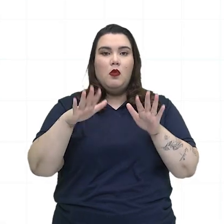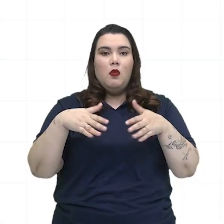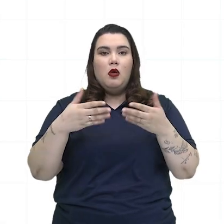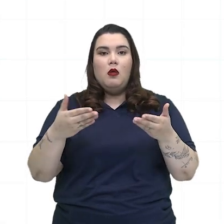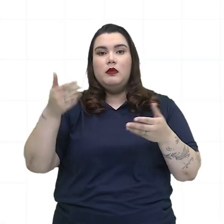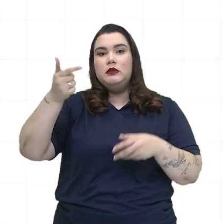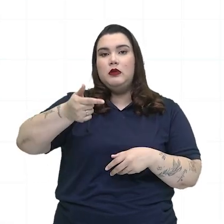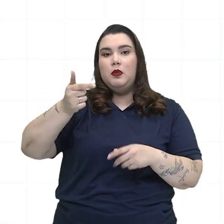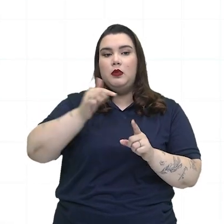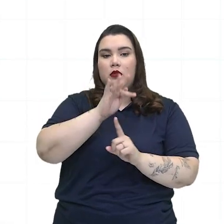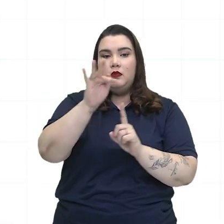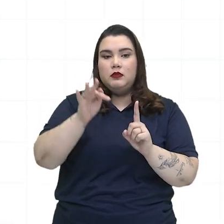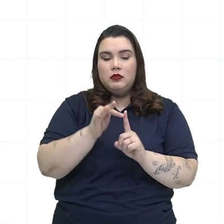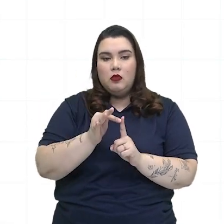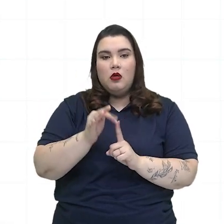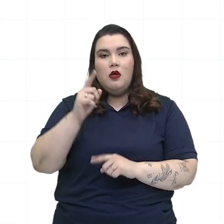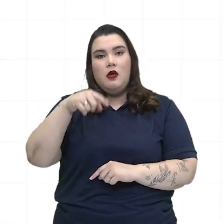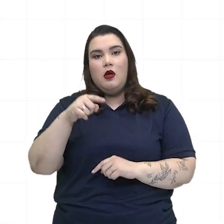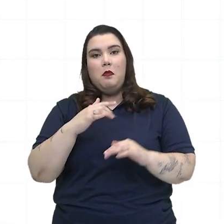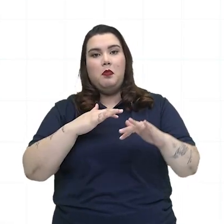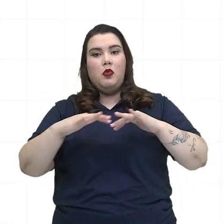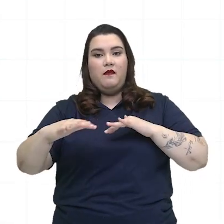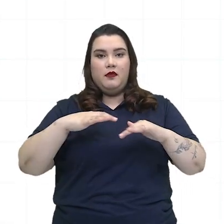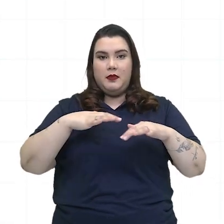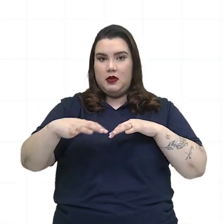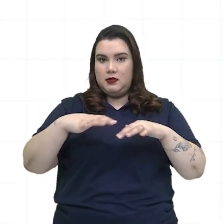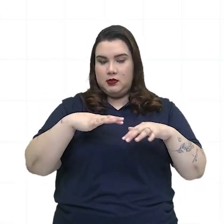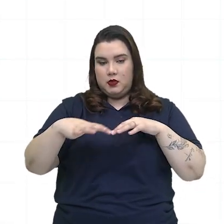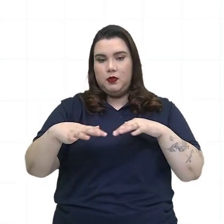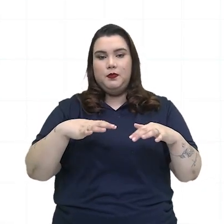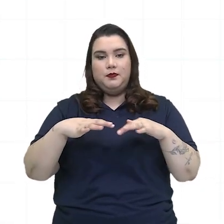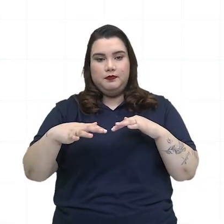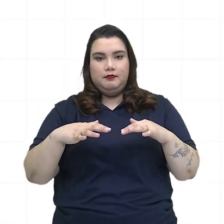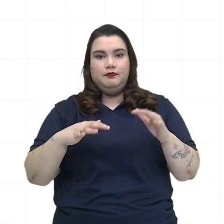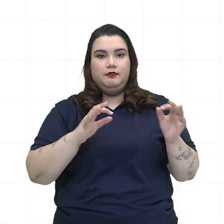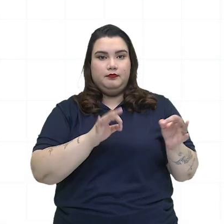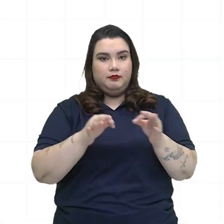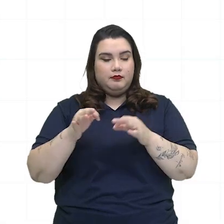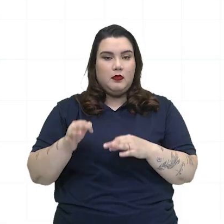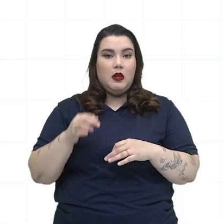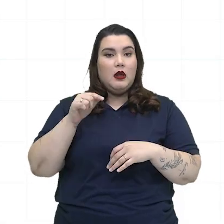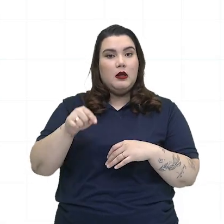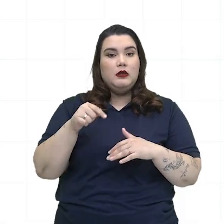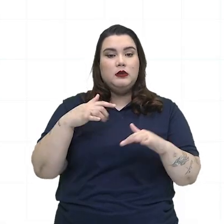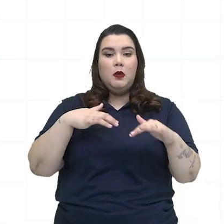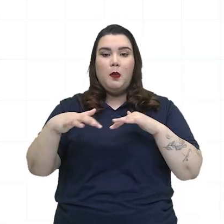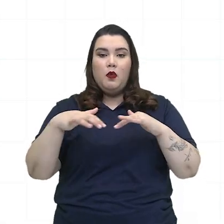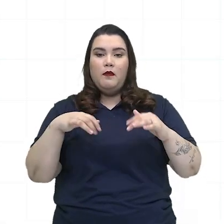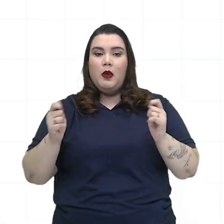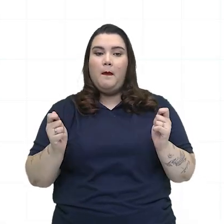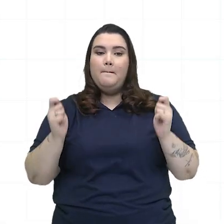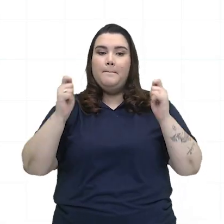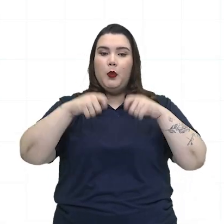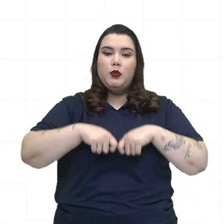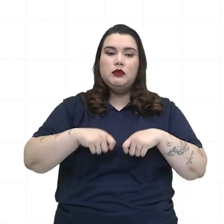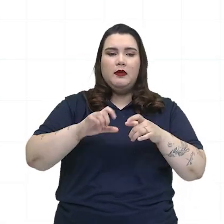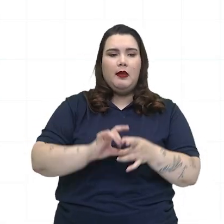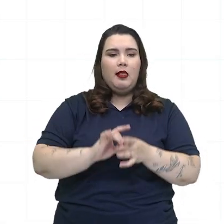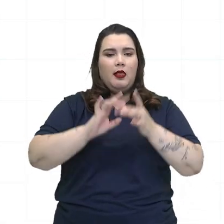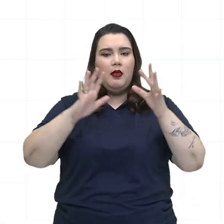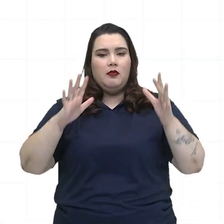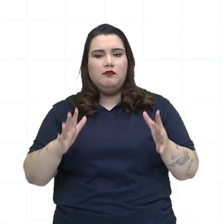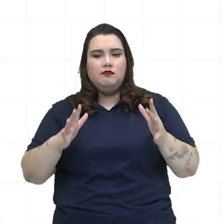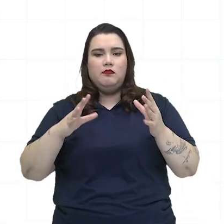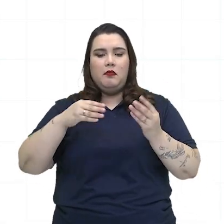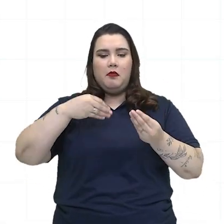função da nossa articulação, que é a movimentação. É ela que nos permite, né, ter liberdade,